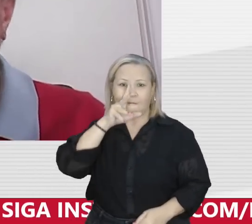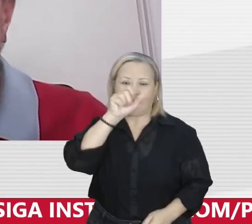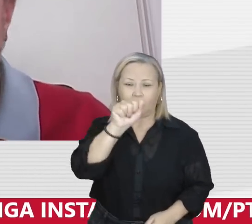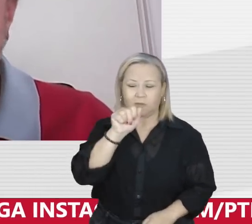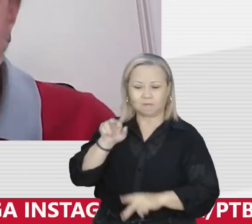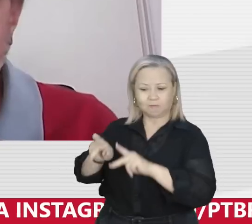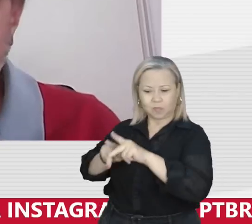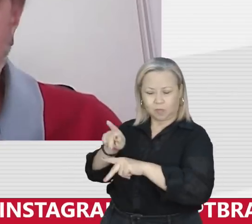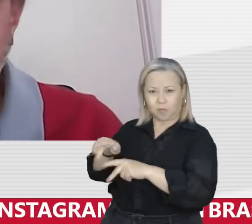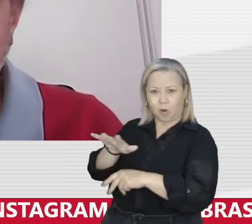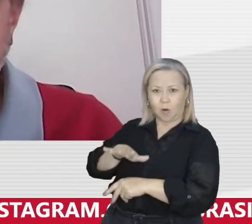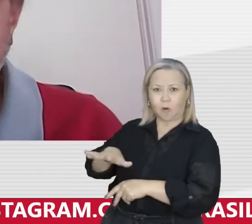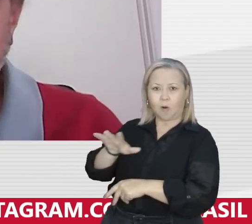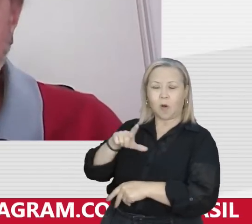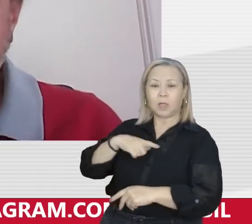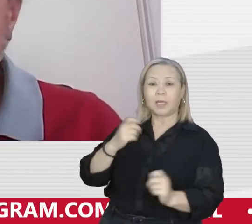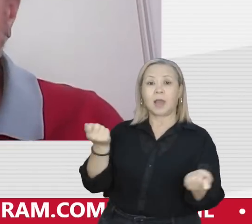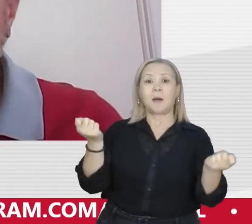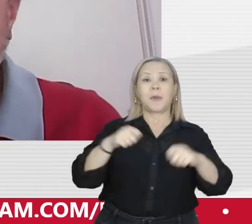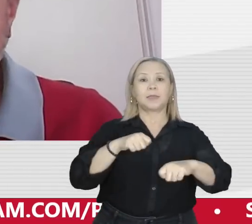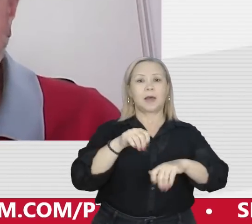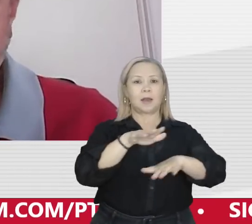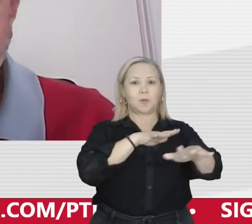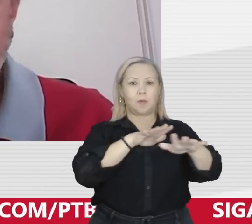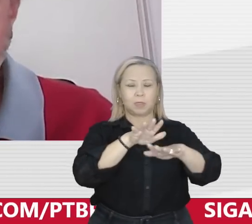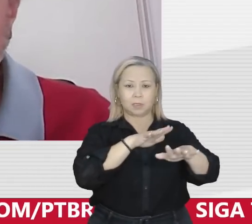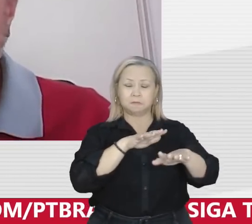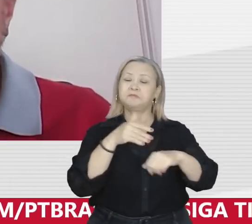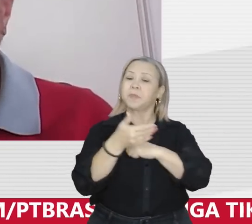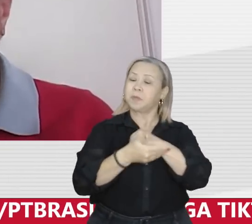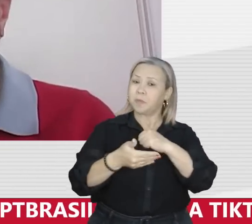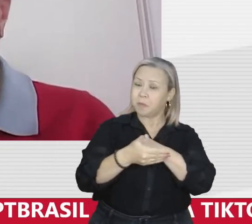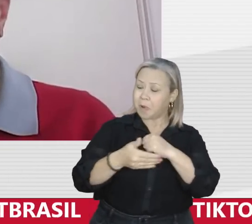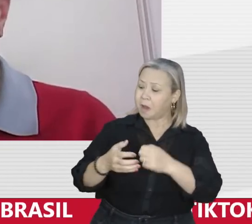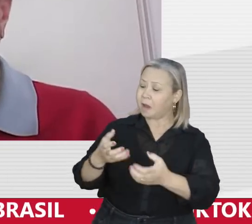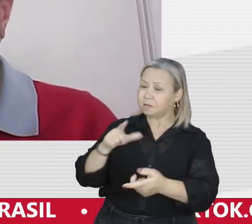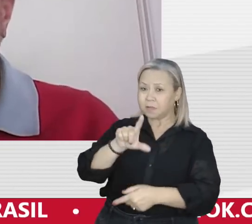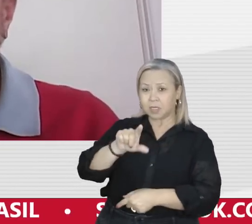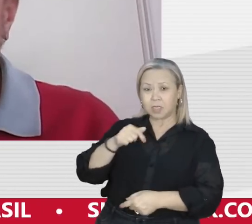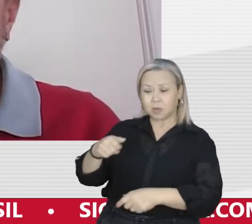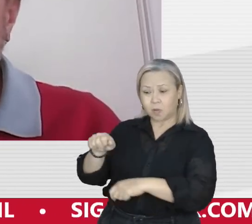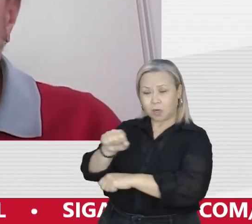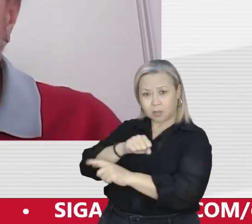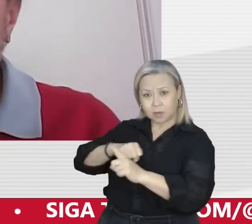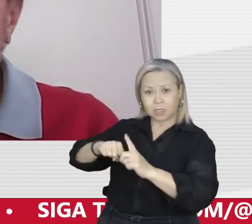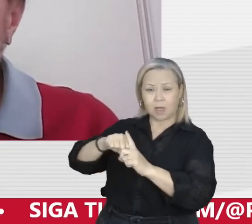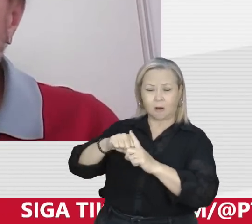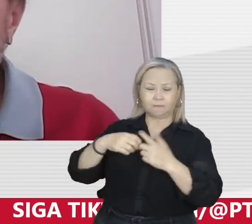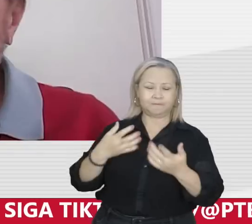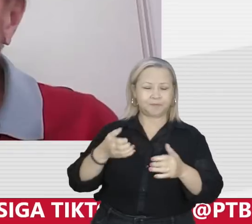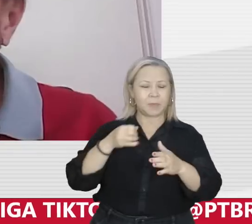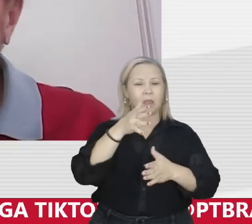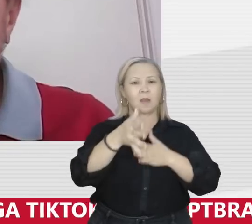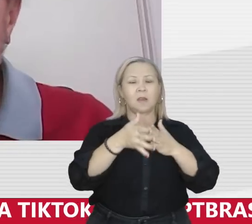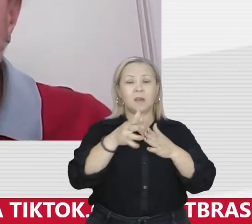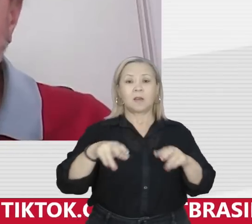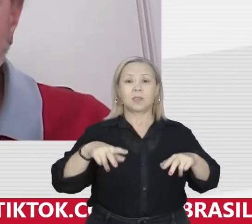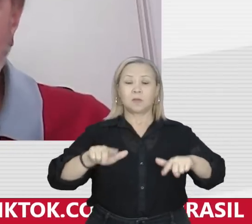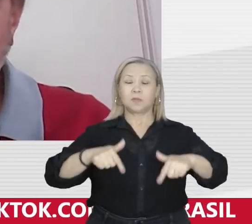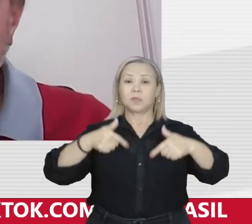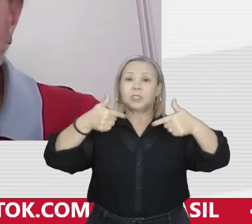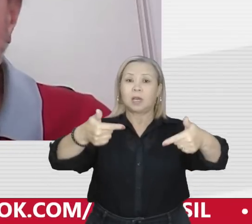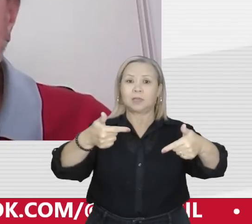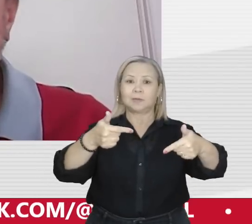tem capacidade de mobilização e tem base social. Então, eu diria, Paulo, que nós estamos diante de um